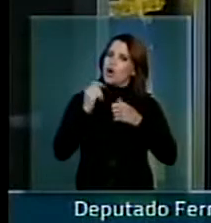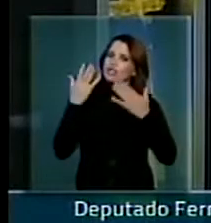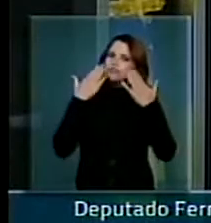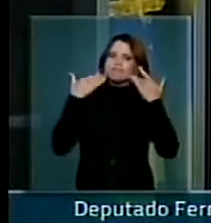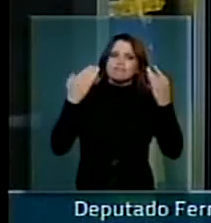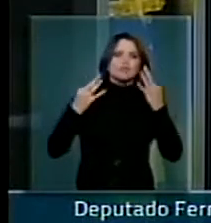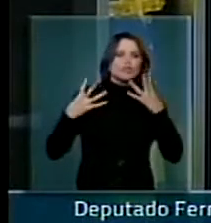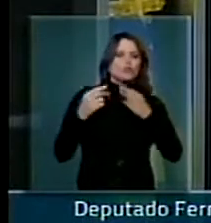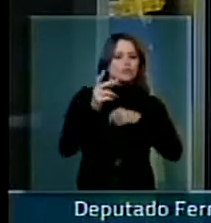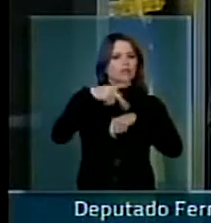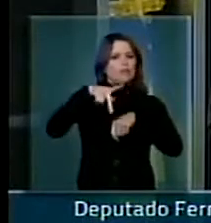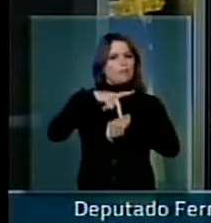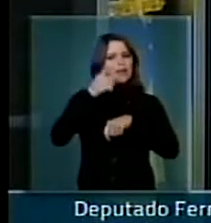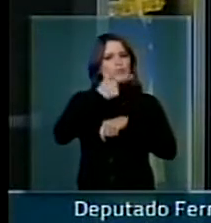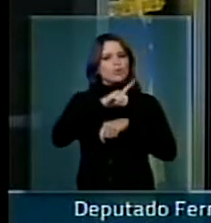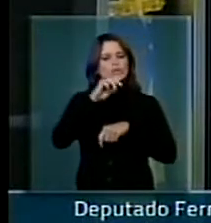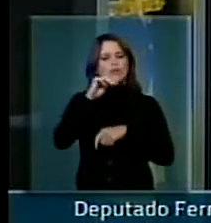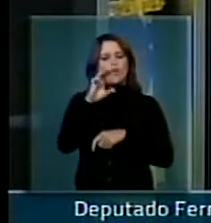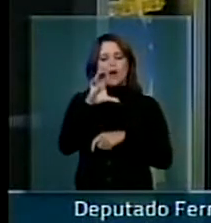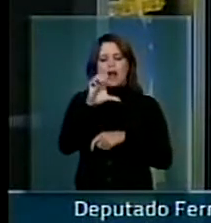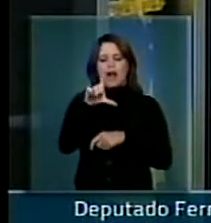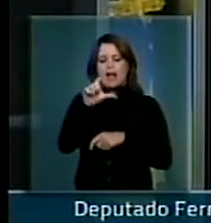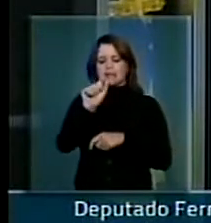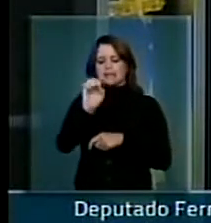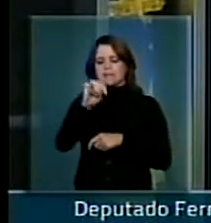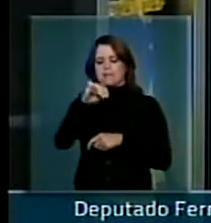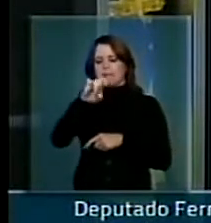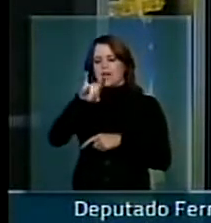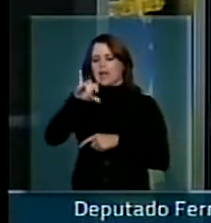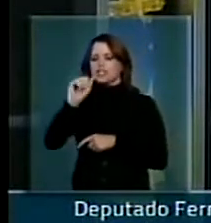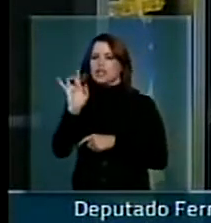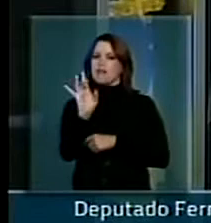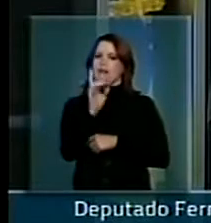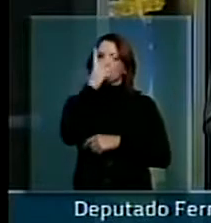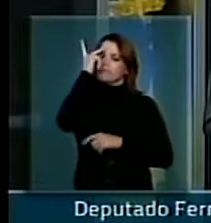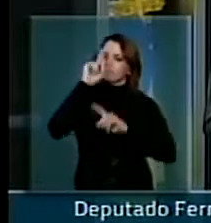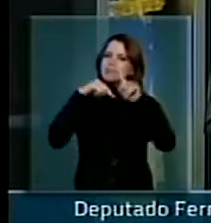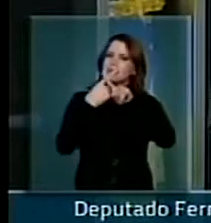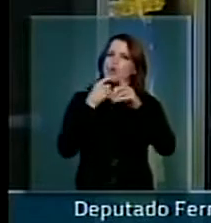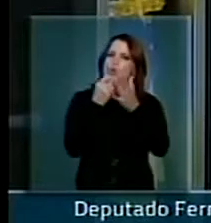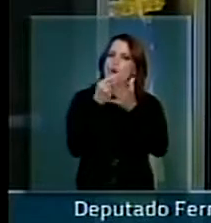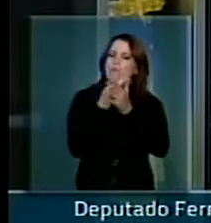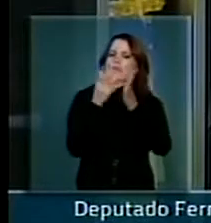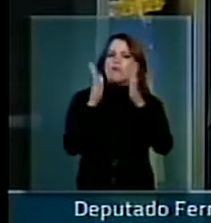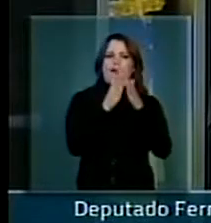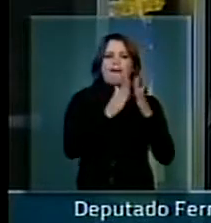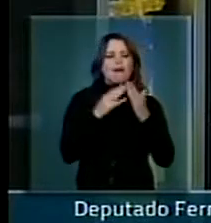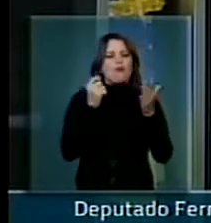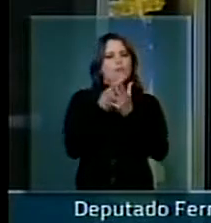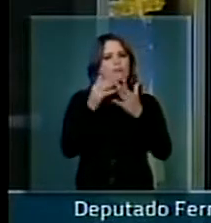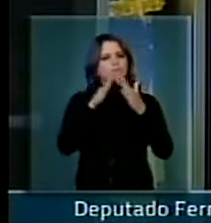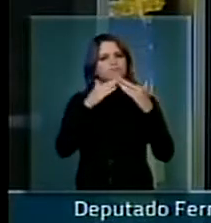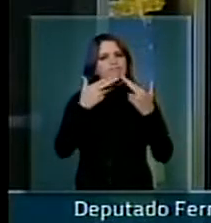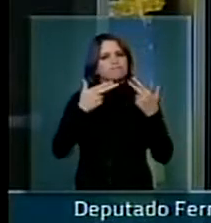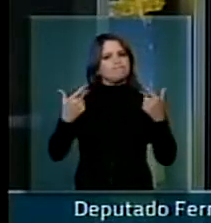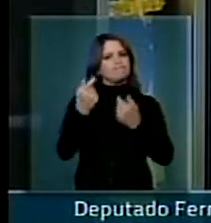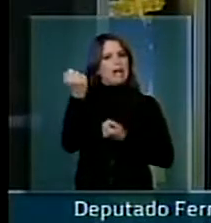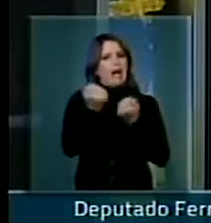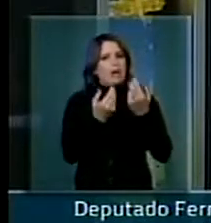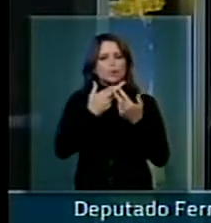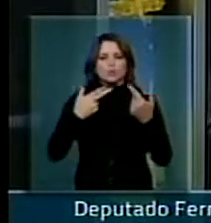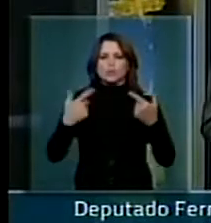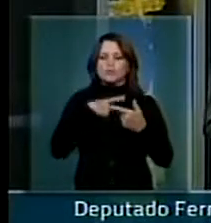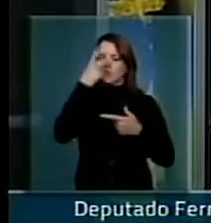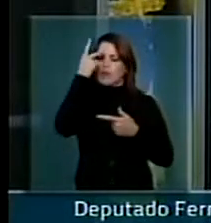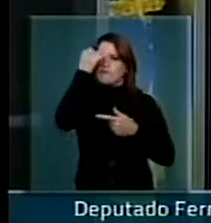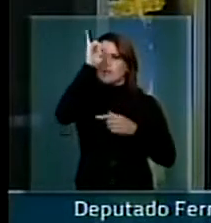o fato de sermos um país de classe média, com cada vez mais cidadãos vivendo fora